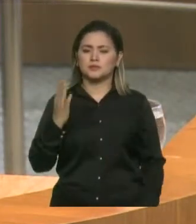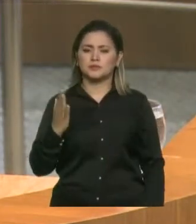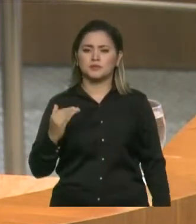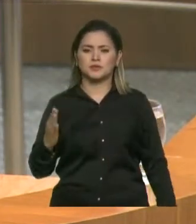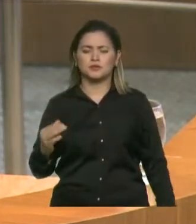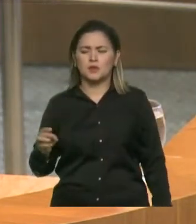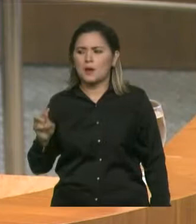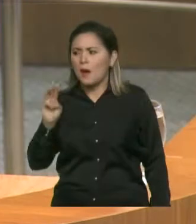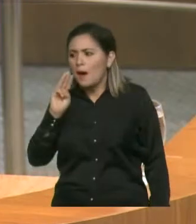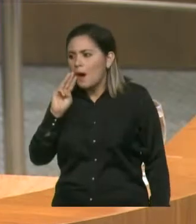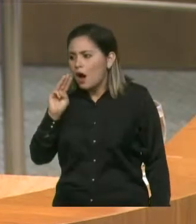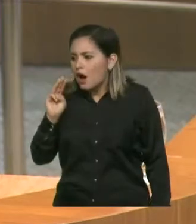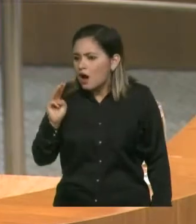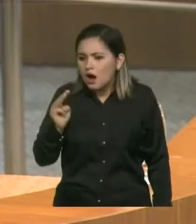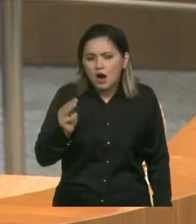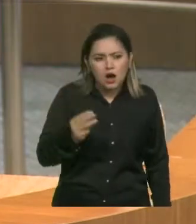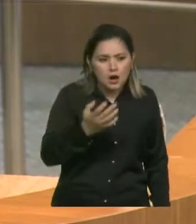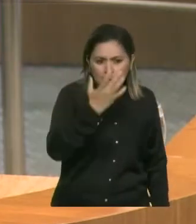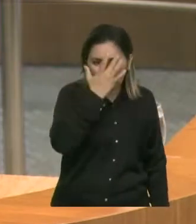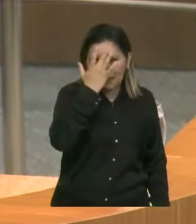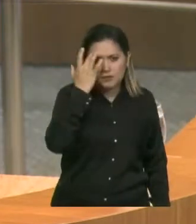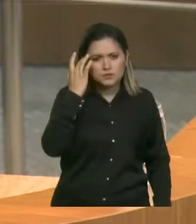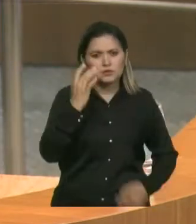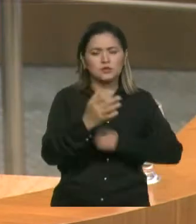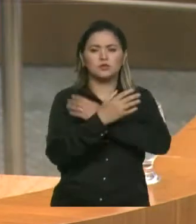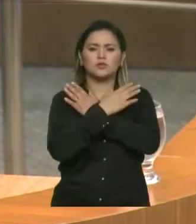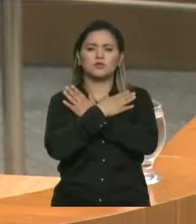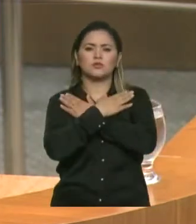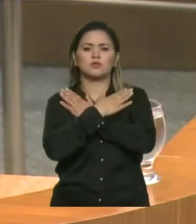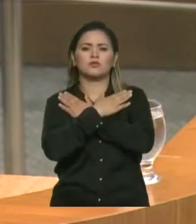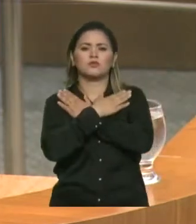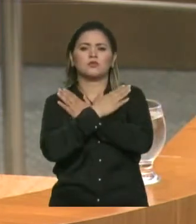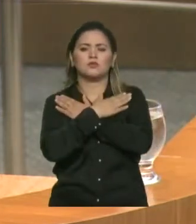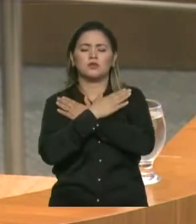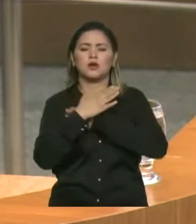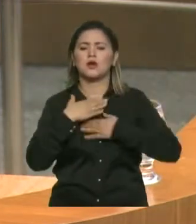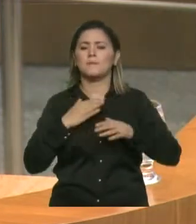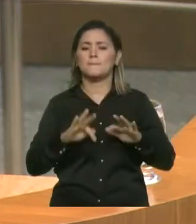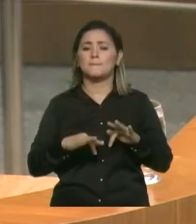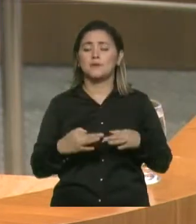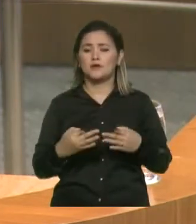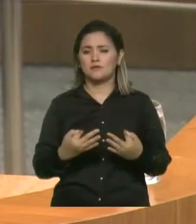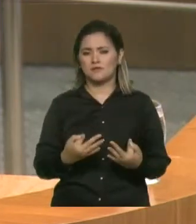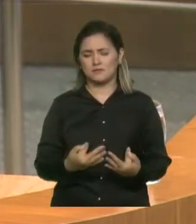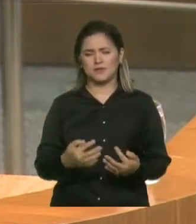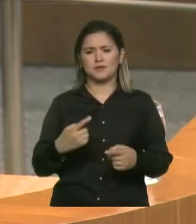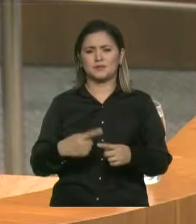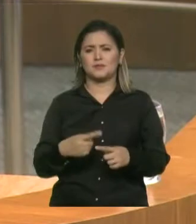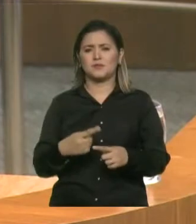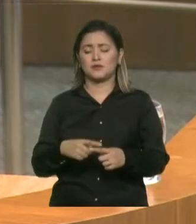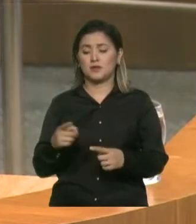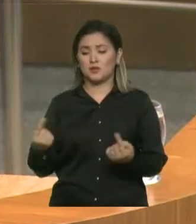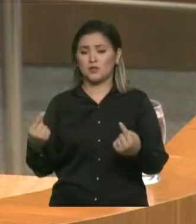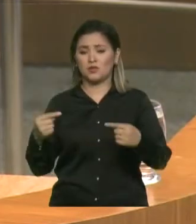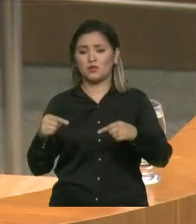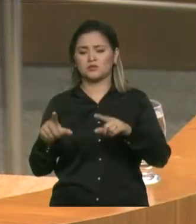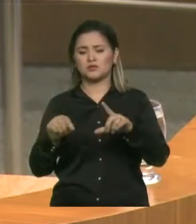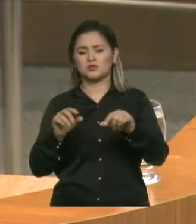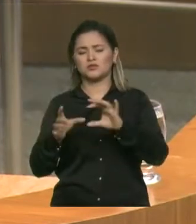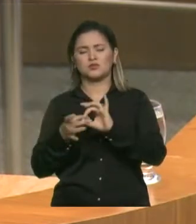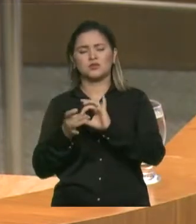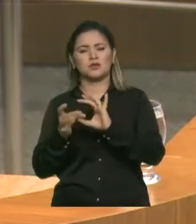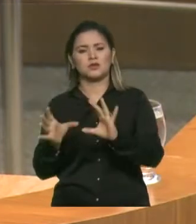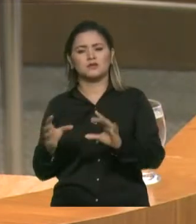de desempregados e à minha família, pelo mal que fizeram à democracia, à justiça e ao